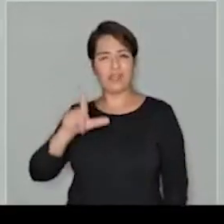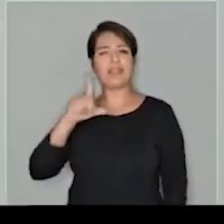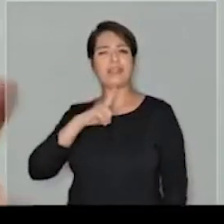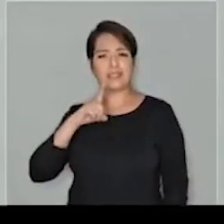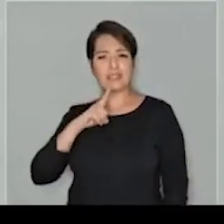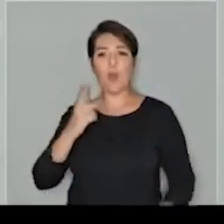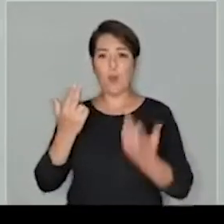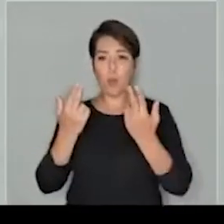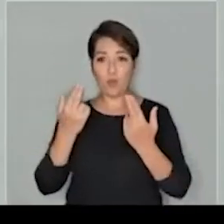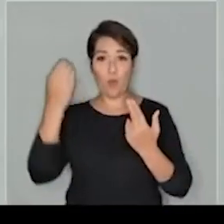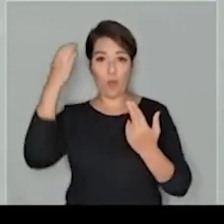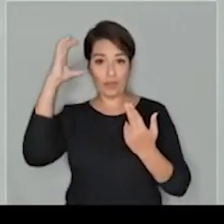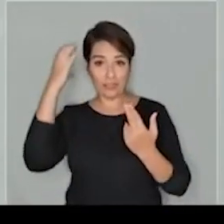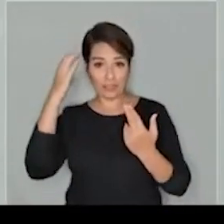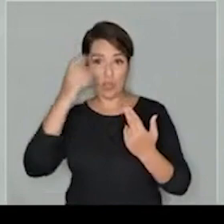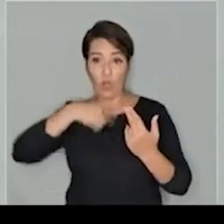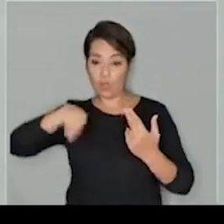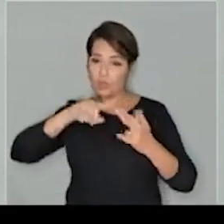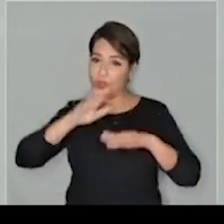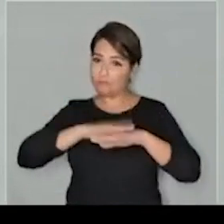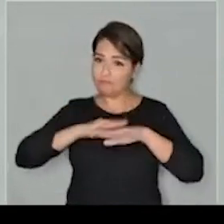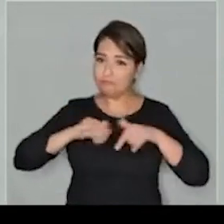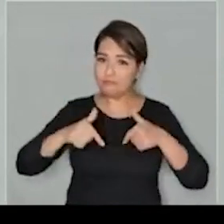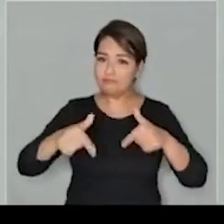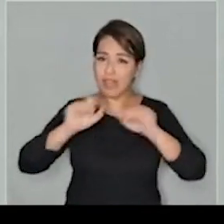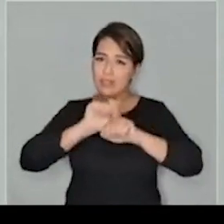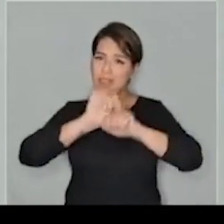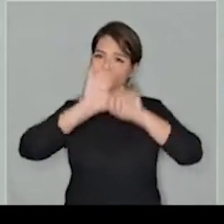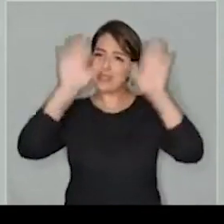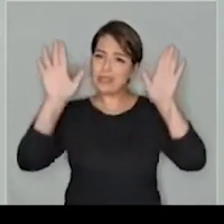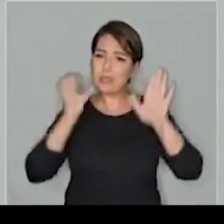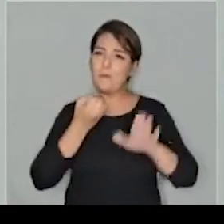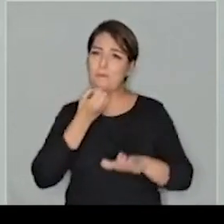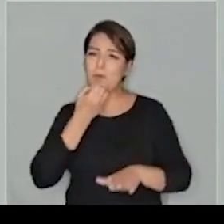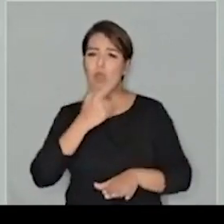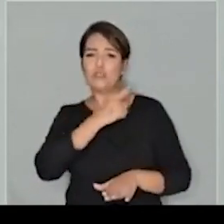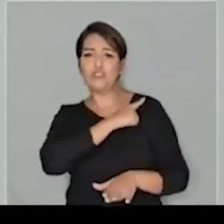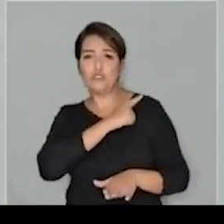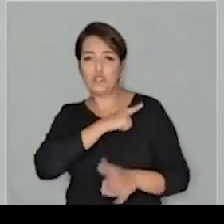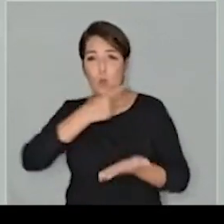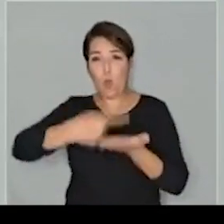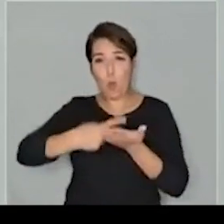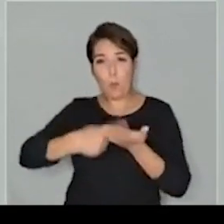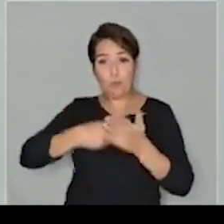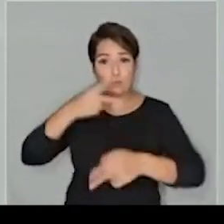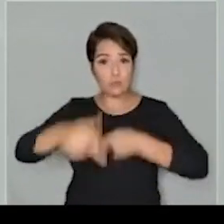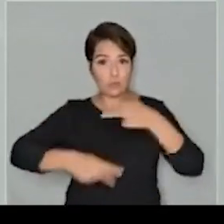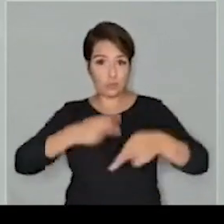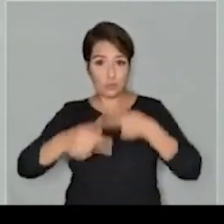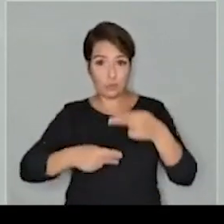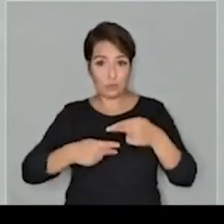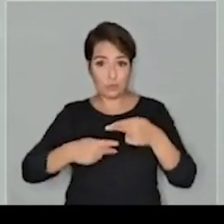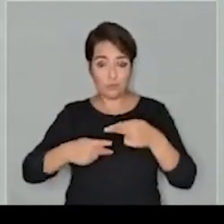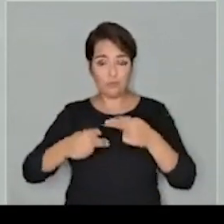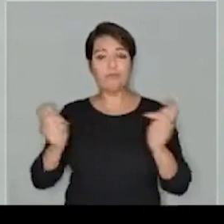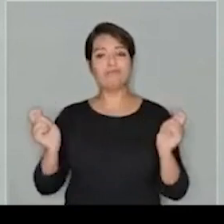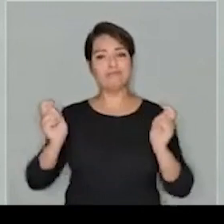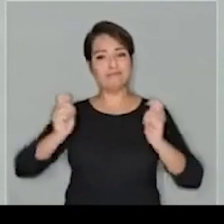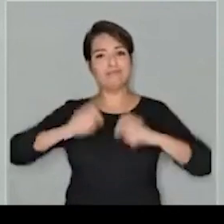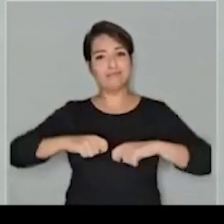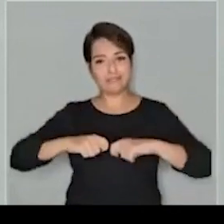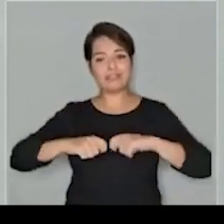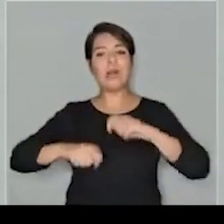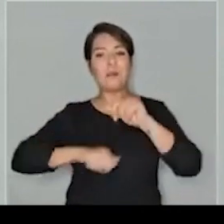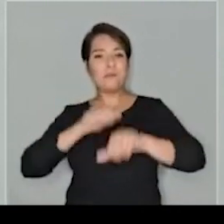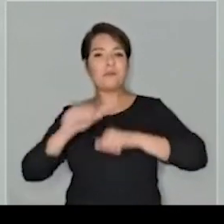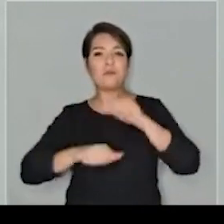eu tenho fé que assim como fizemos em Niterói com transparência boa gestão e compromisso com o povo nós